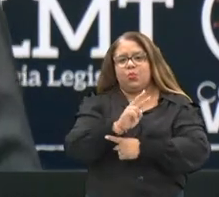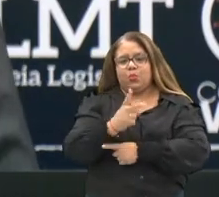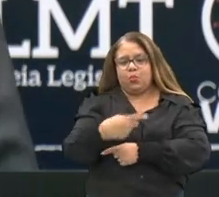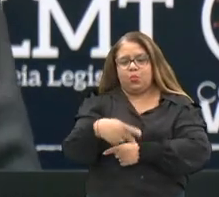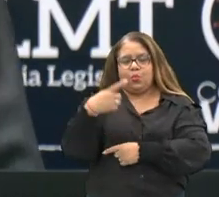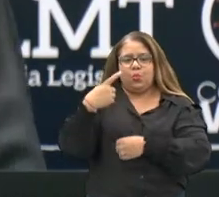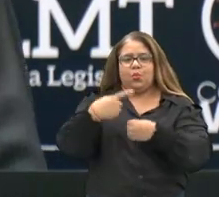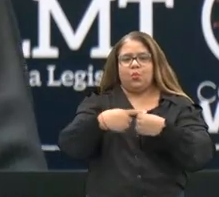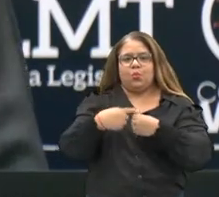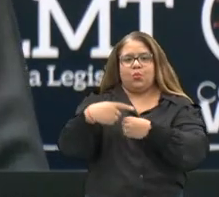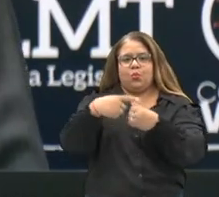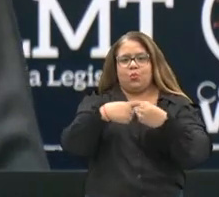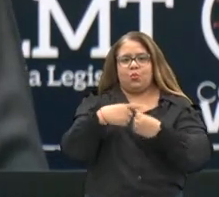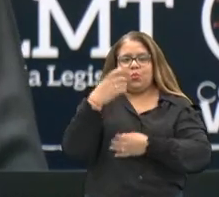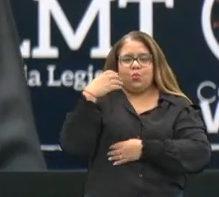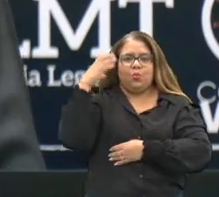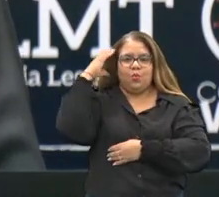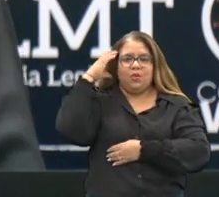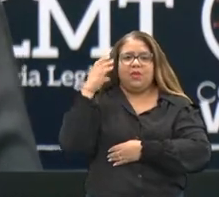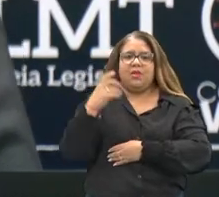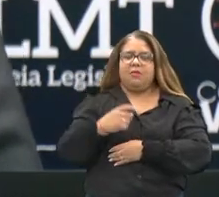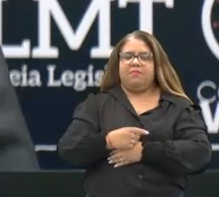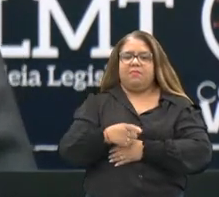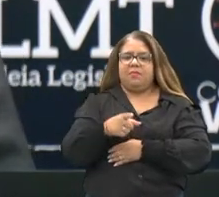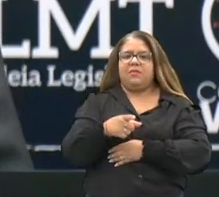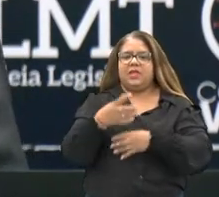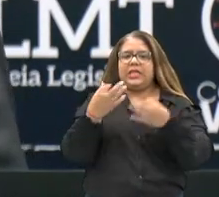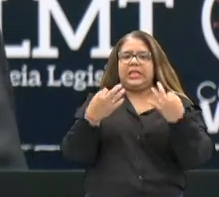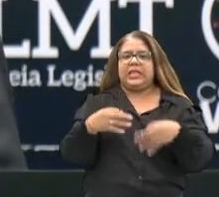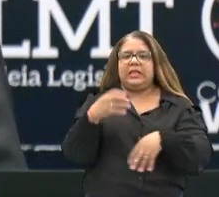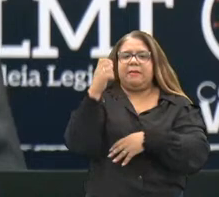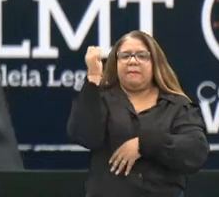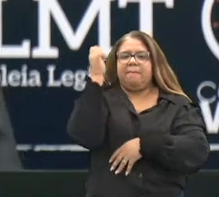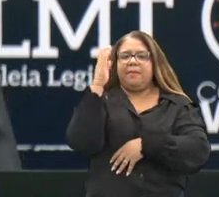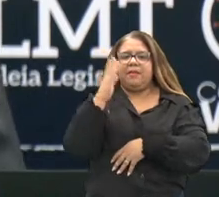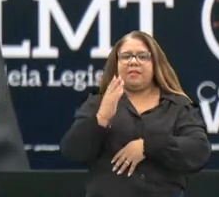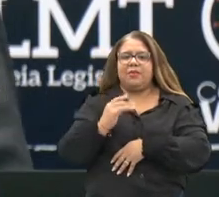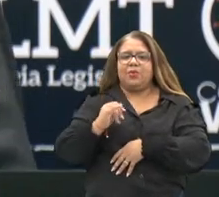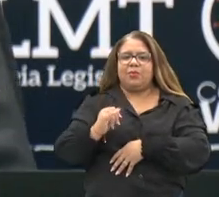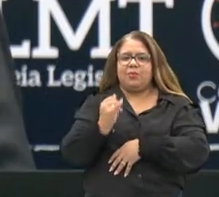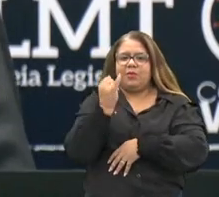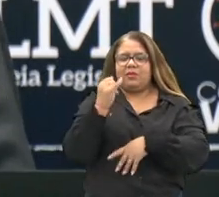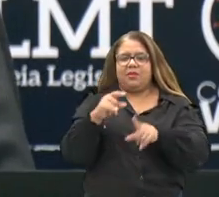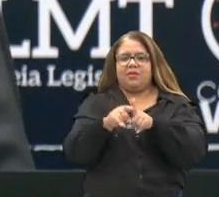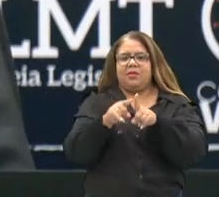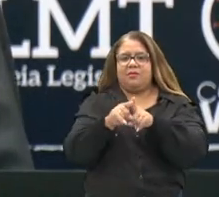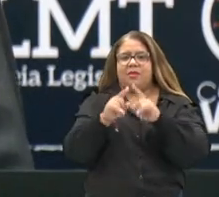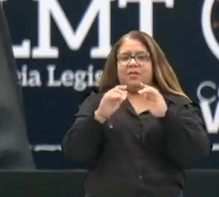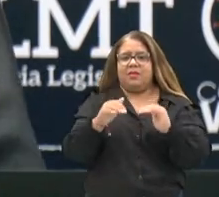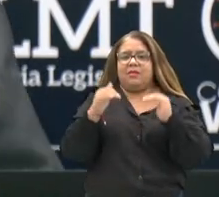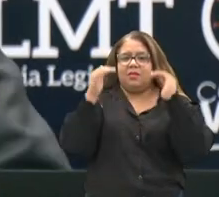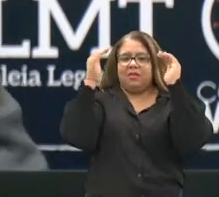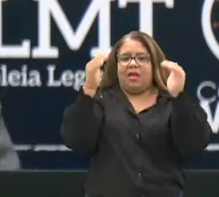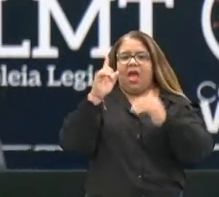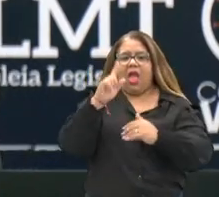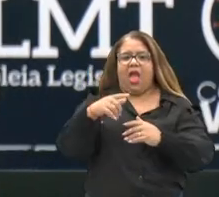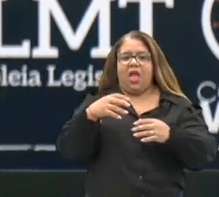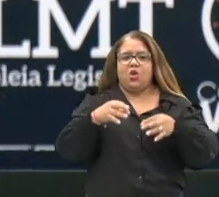certeza o Brasil seria um outro Brasil, um Brasil de oportunidades, mas acima de tudo um Brasil de justiça